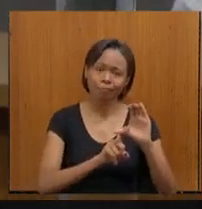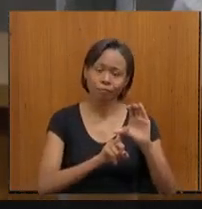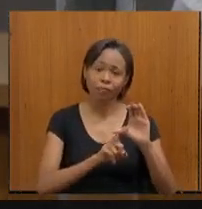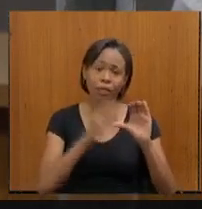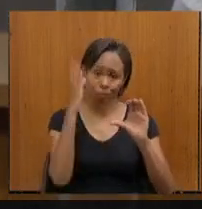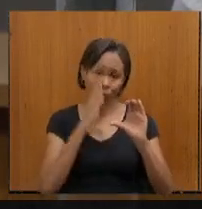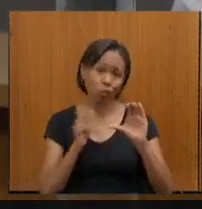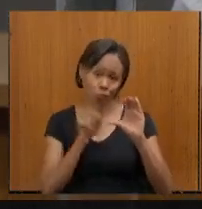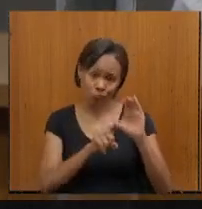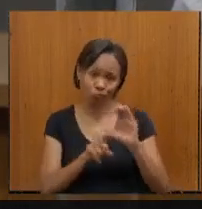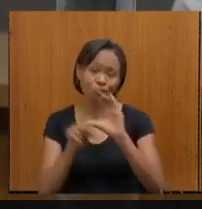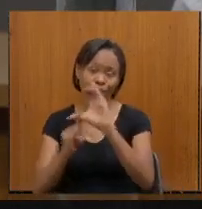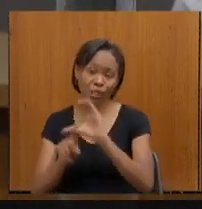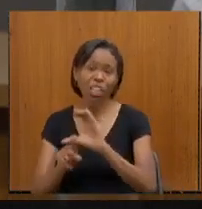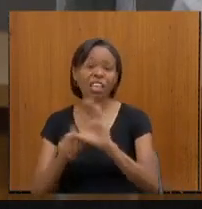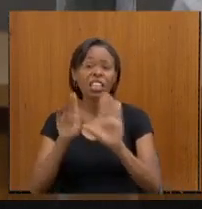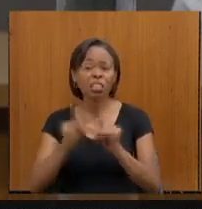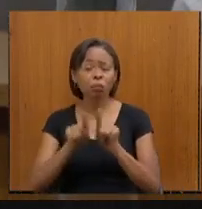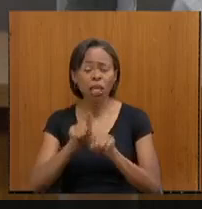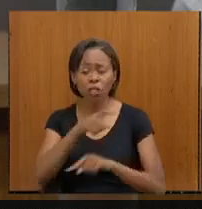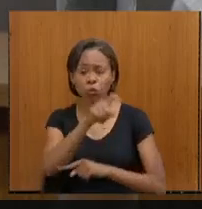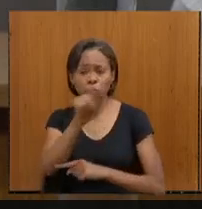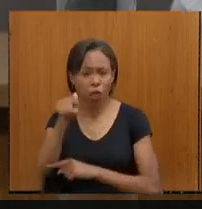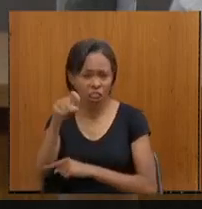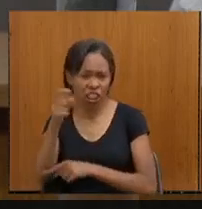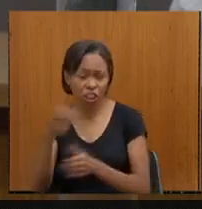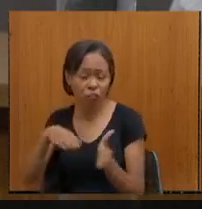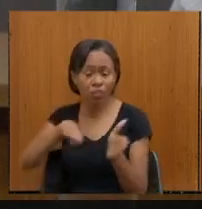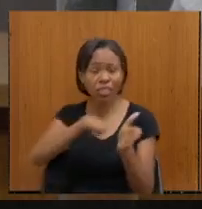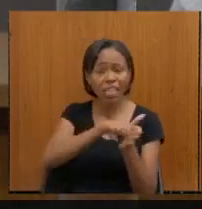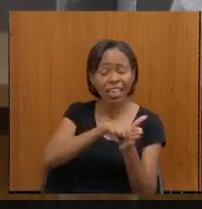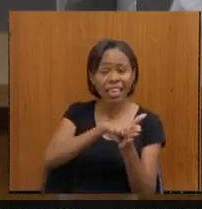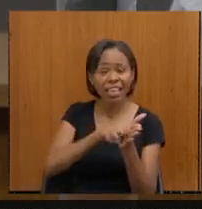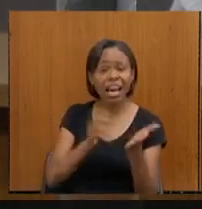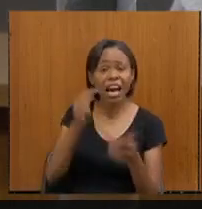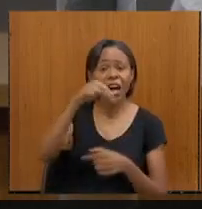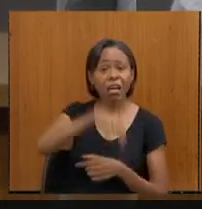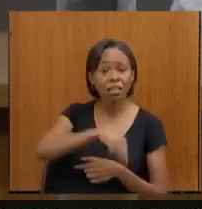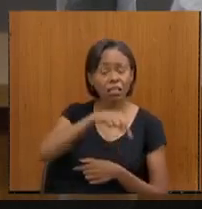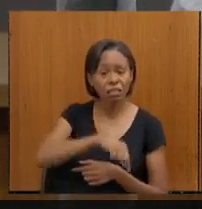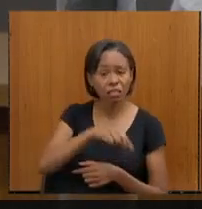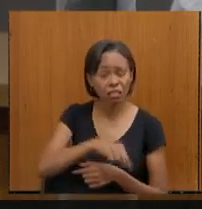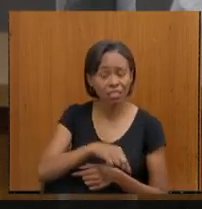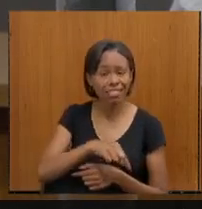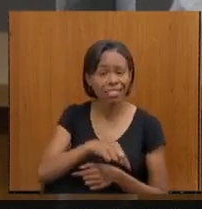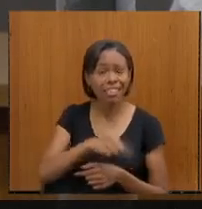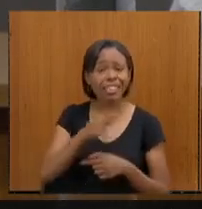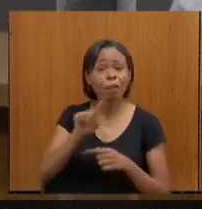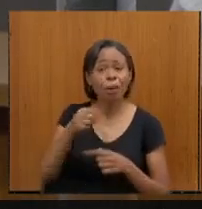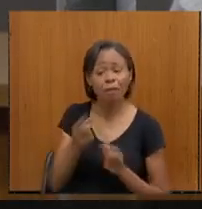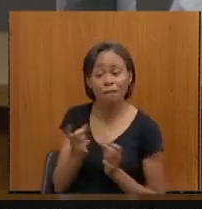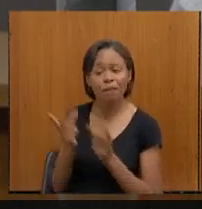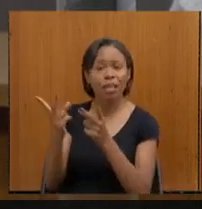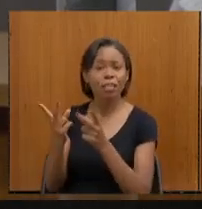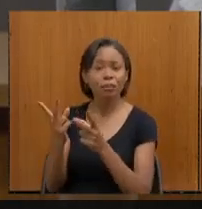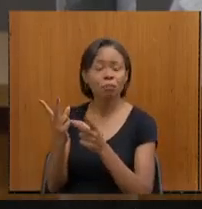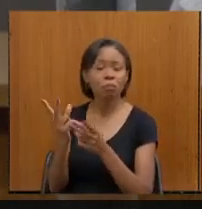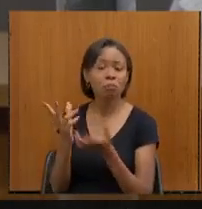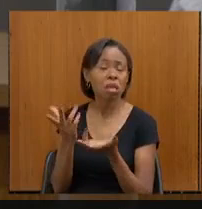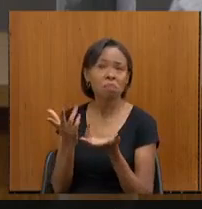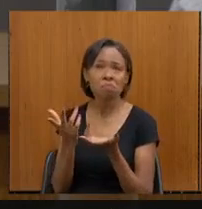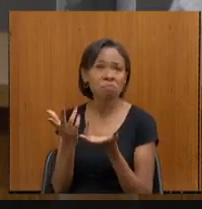portos principalmente o Santos Itajaí estão sendo transportados para o interior do país que mais uma fonte de